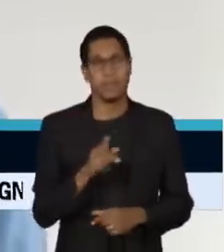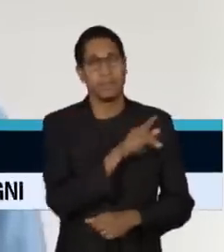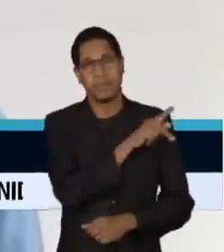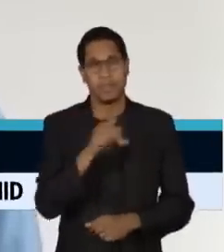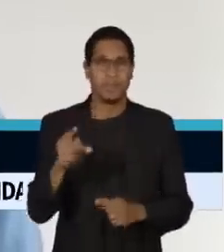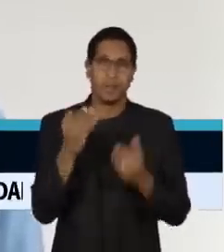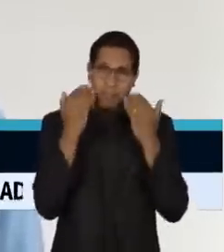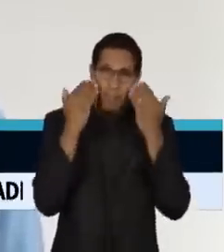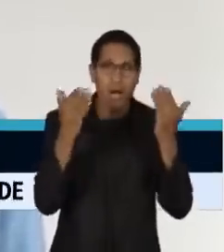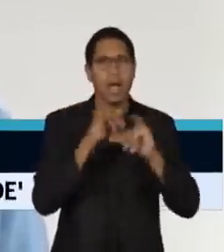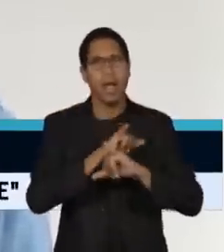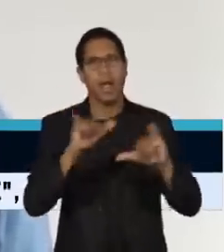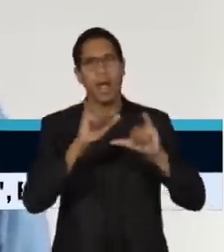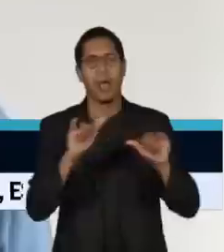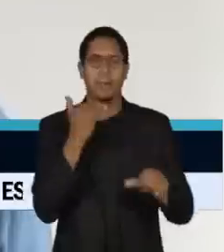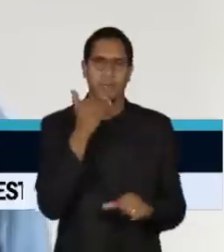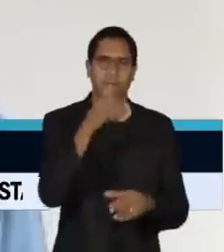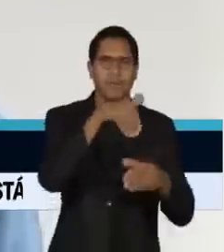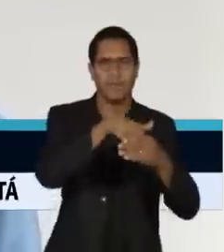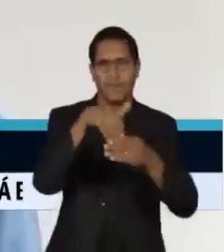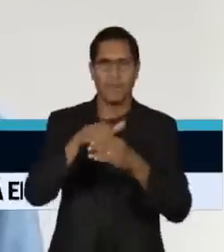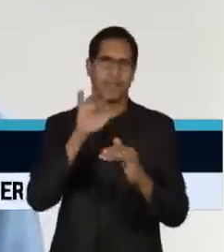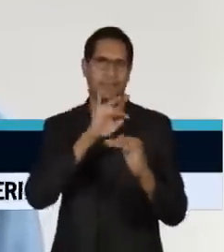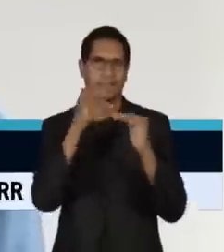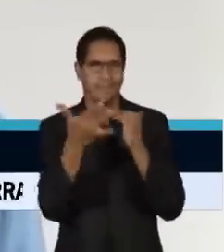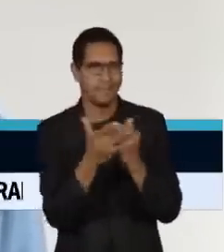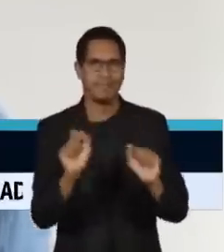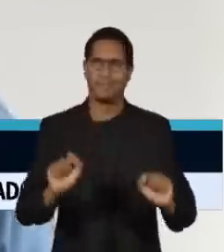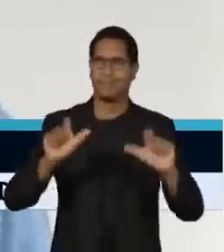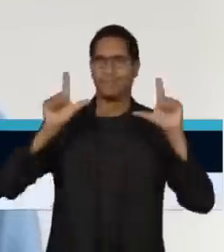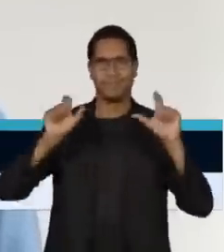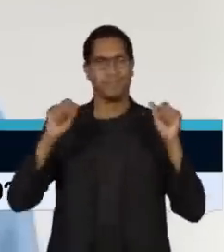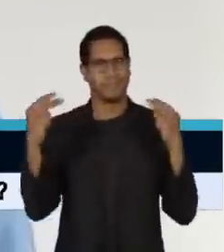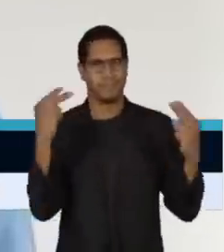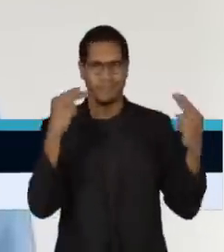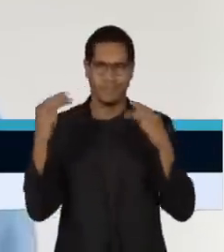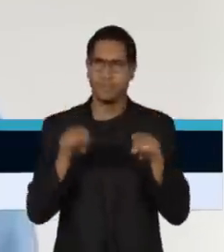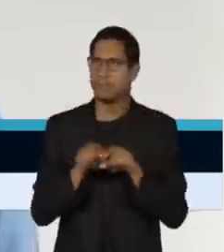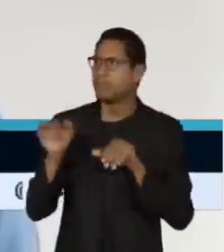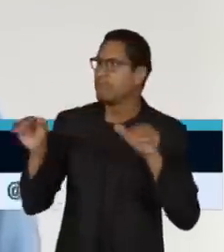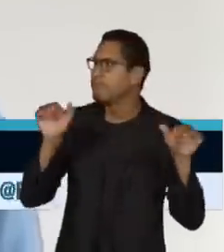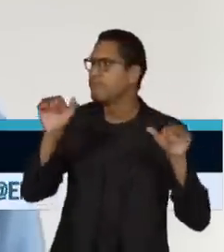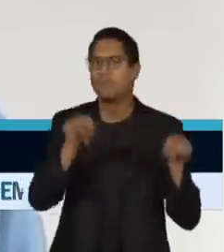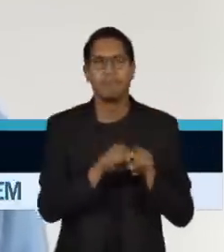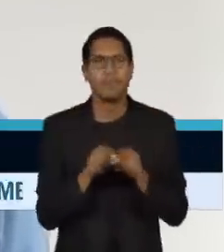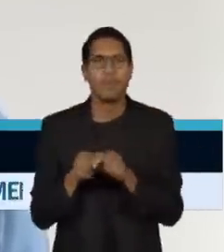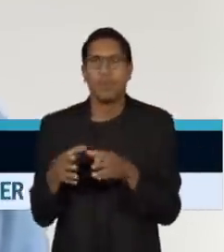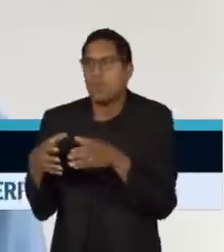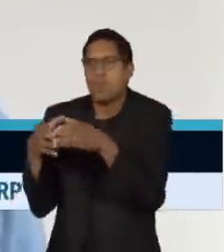dedicava à campanha e a aparecer nas redes sociais, a tentar mobilizar sua base, e foi basicamente assim que ele passou os 4